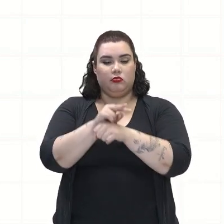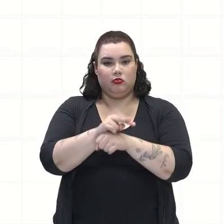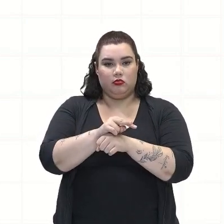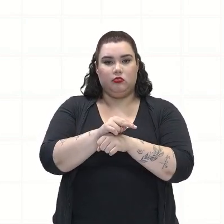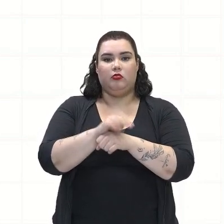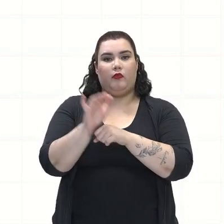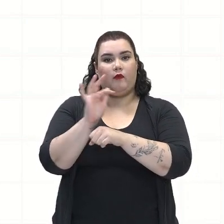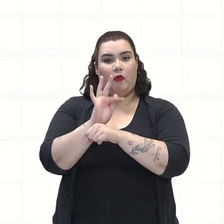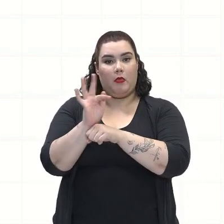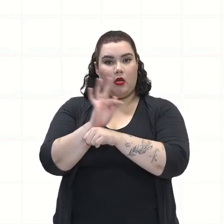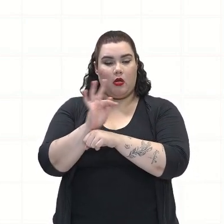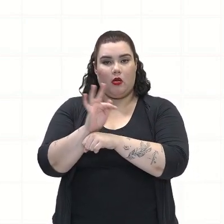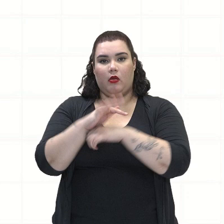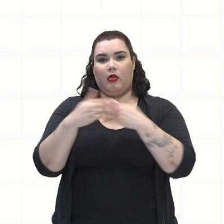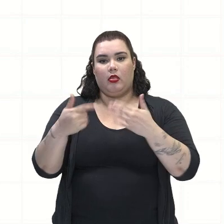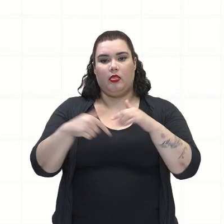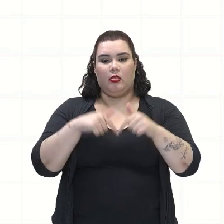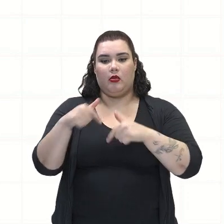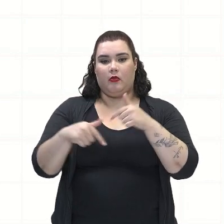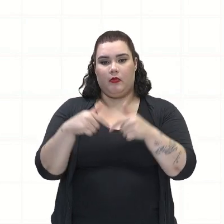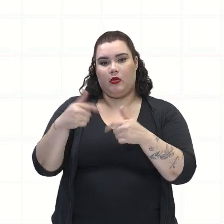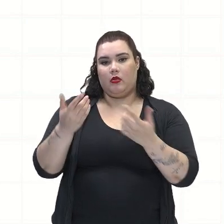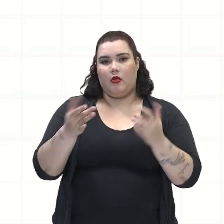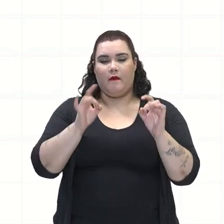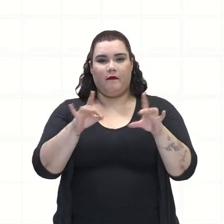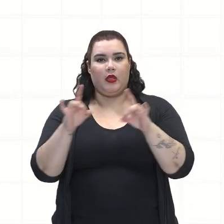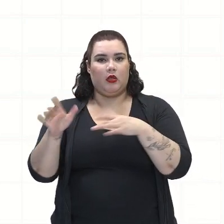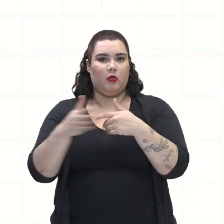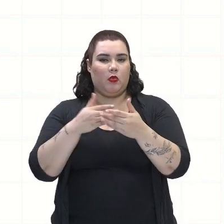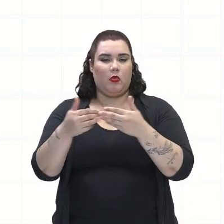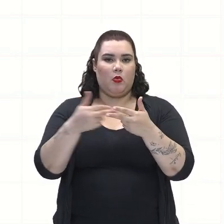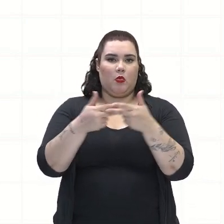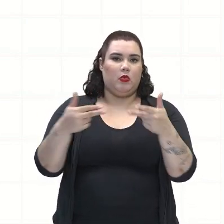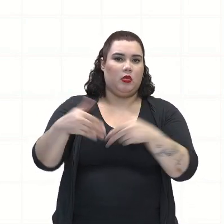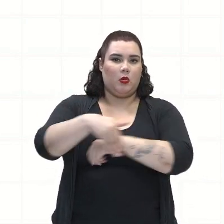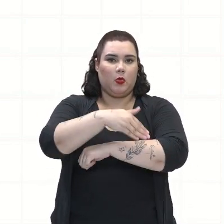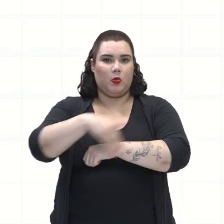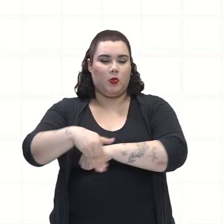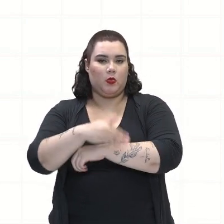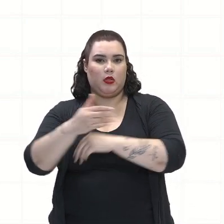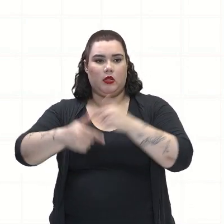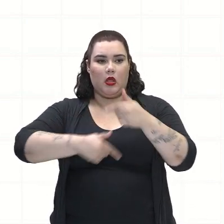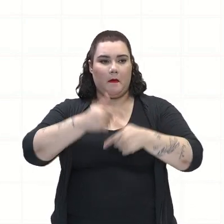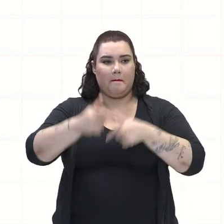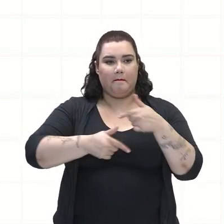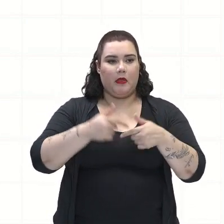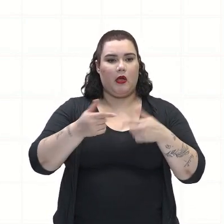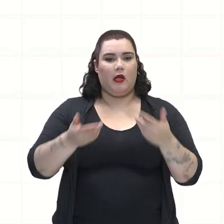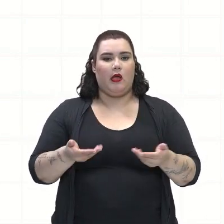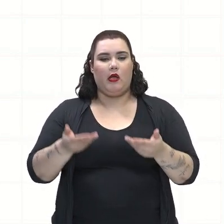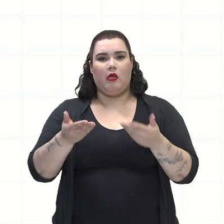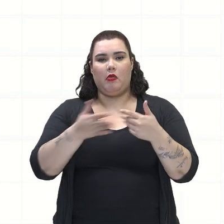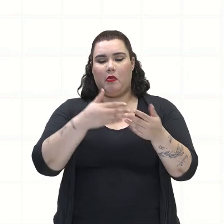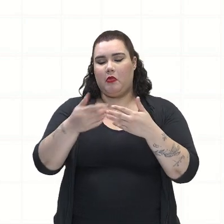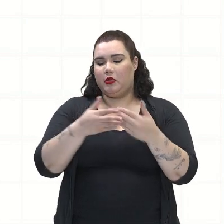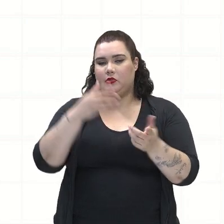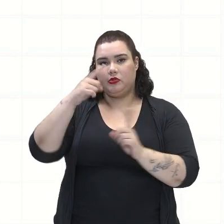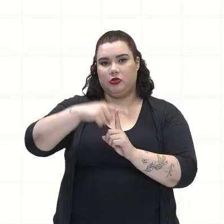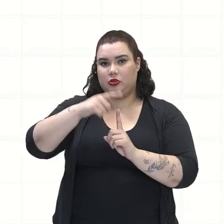maneira formal e vão trabalhar, sei lá, vendendo qualquer coisa na rua, fazendo serviço ali, algum serviço qualquer,